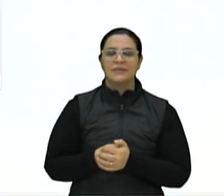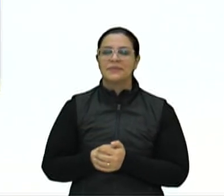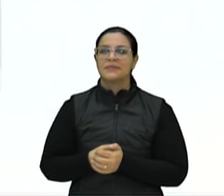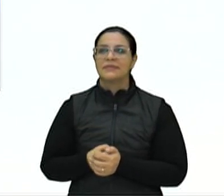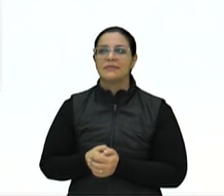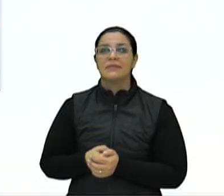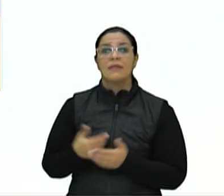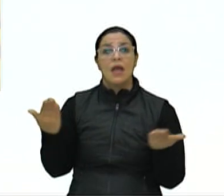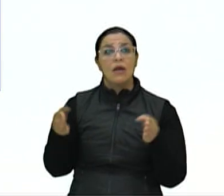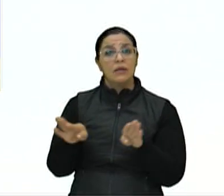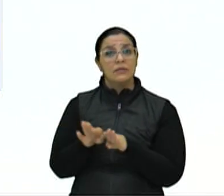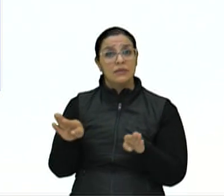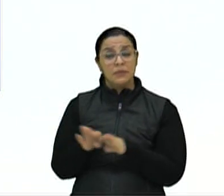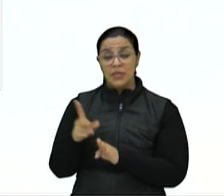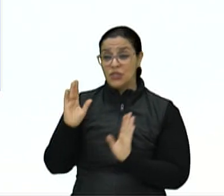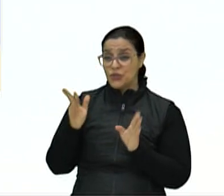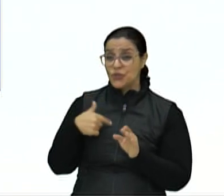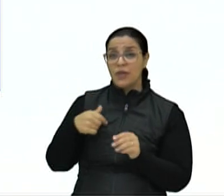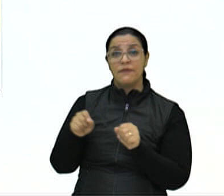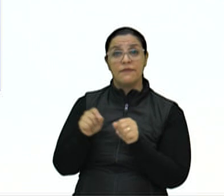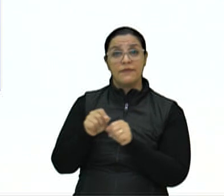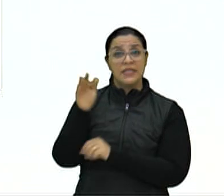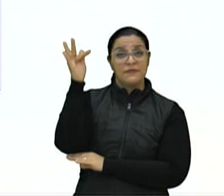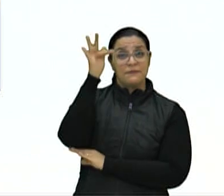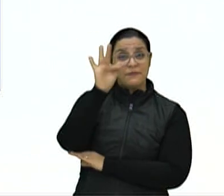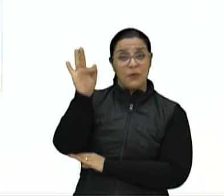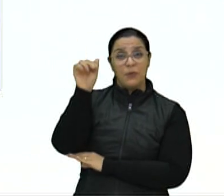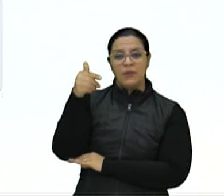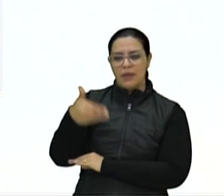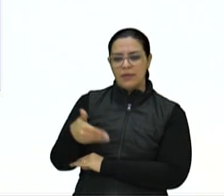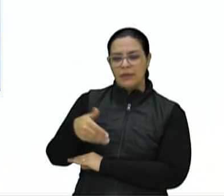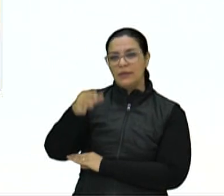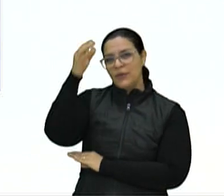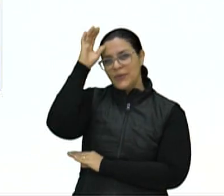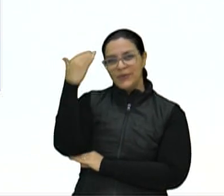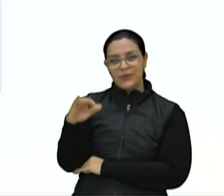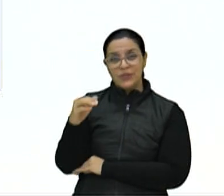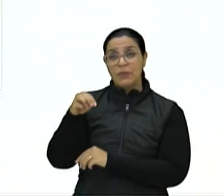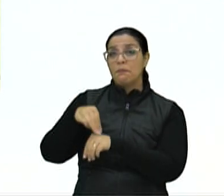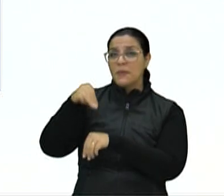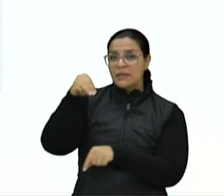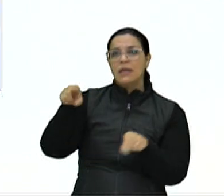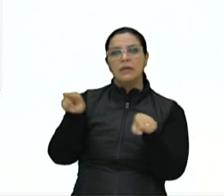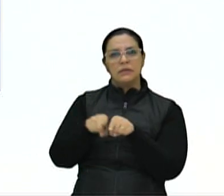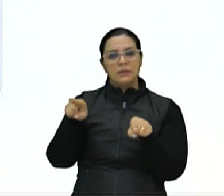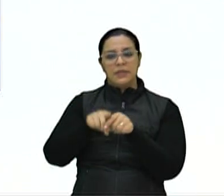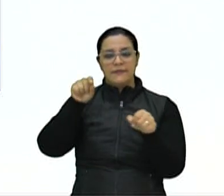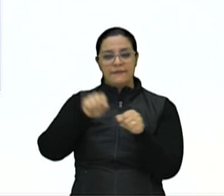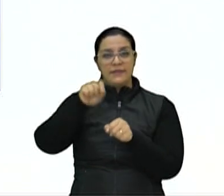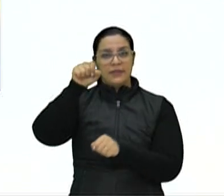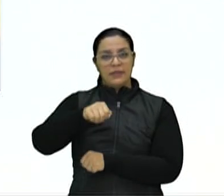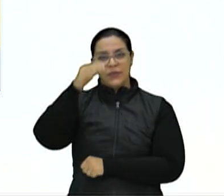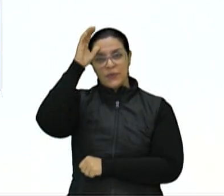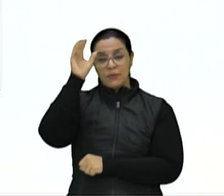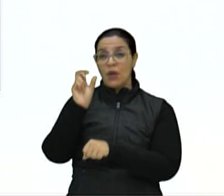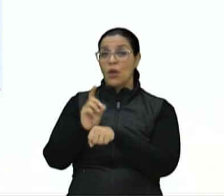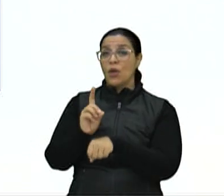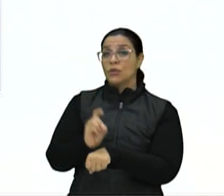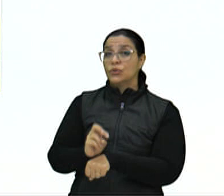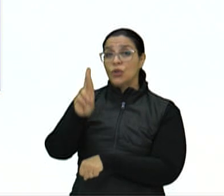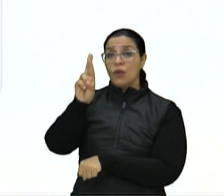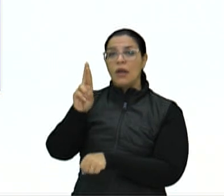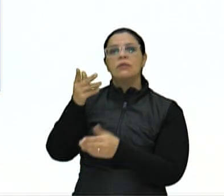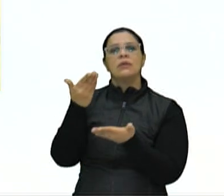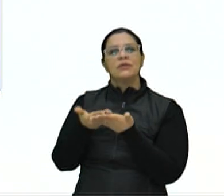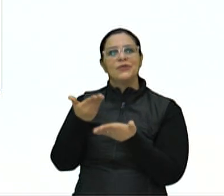veio para Curitiba, a graduação ele cursou aqui em Curitiba e o mestrado também foi feito aqui. Já o doutorado foi feito em